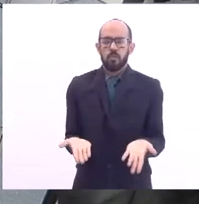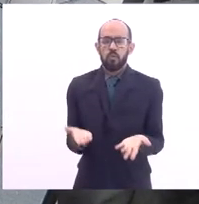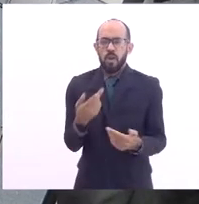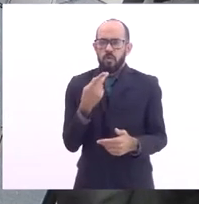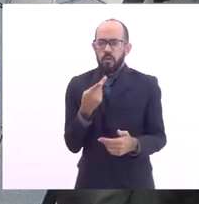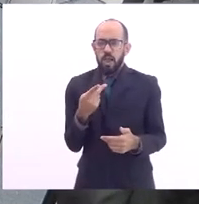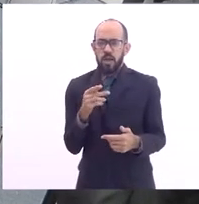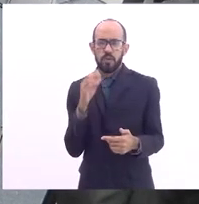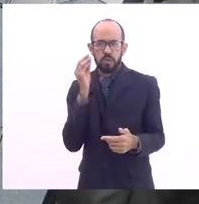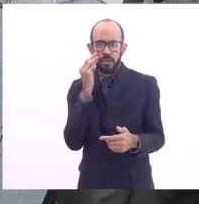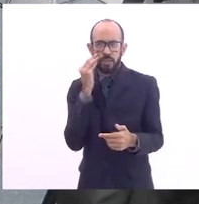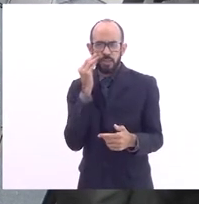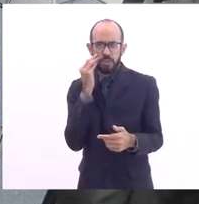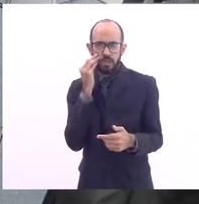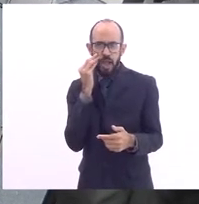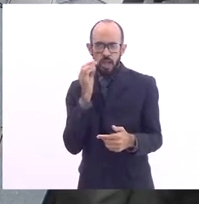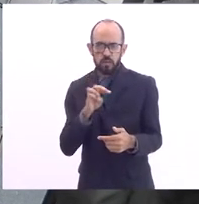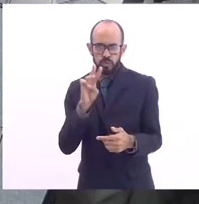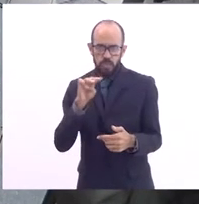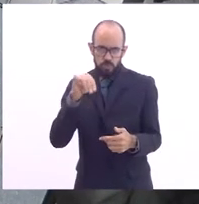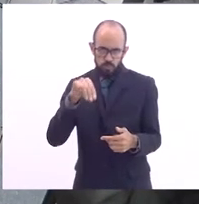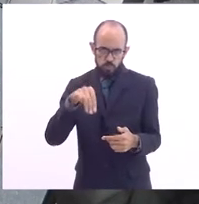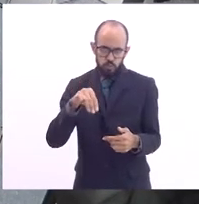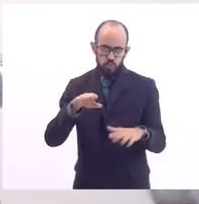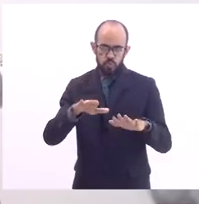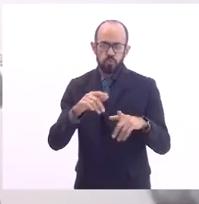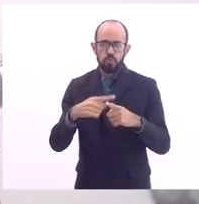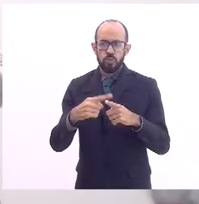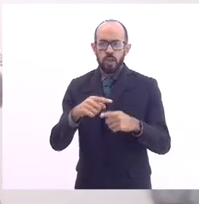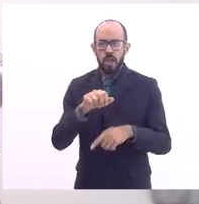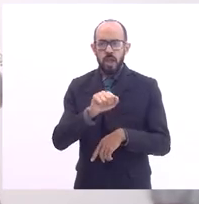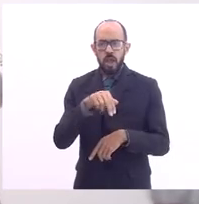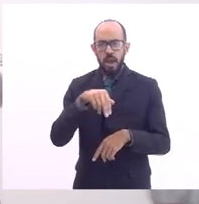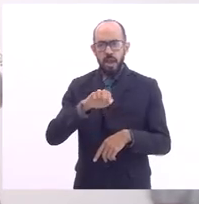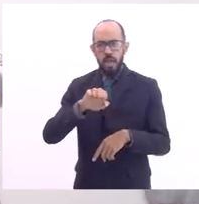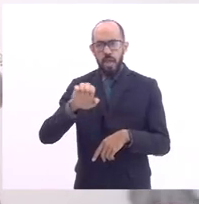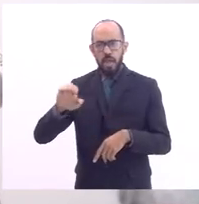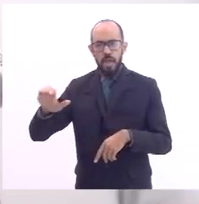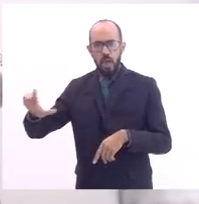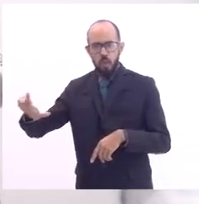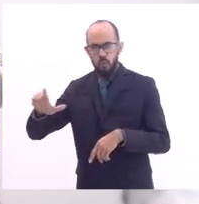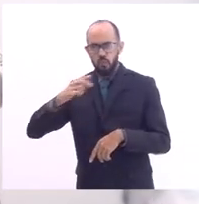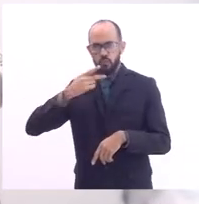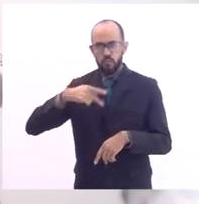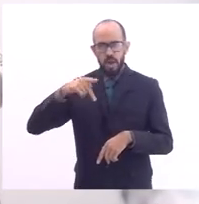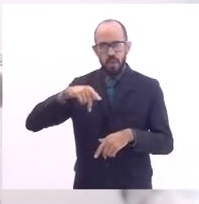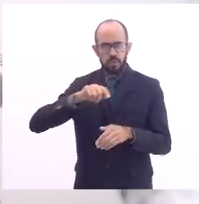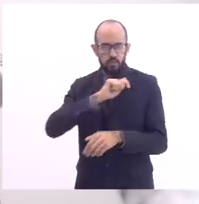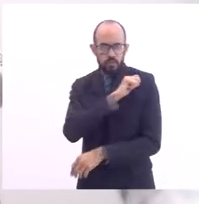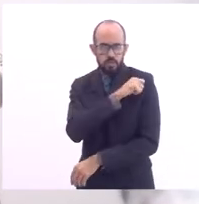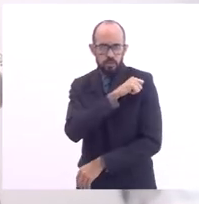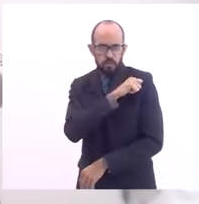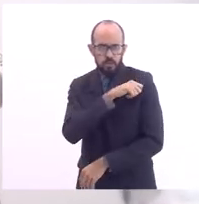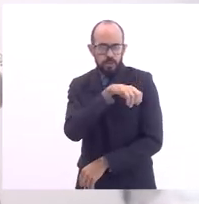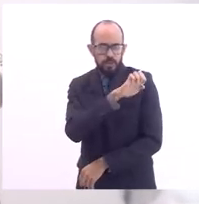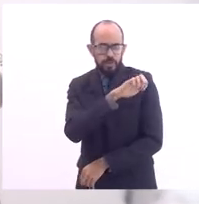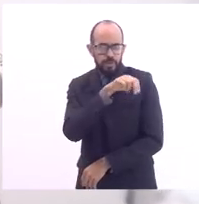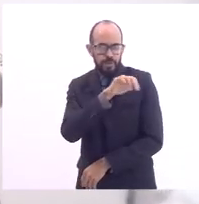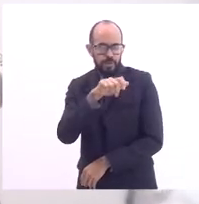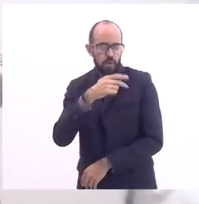me apegar ao tempo, a ANEEL fala que está fiscalizando e a Enel fala que presta um bom